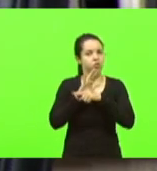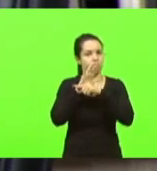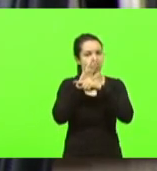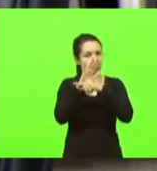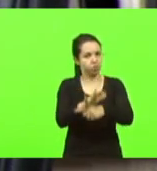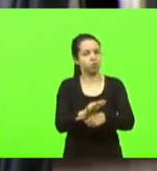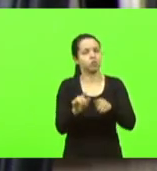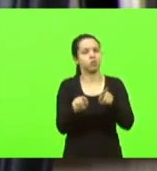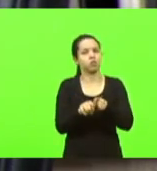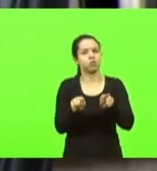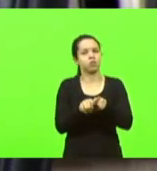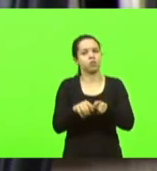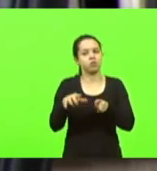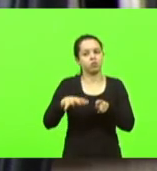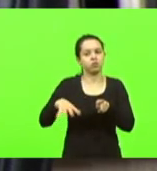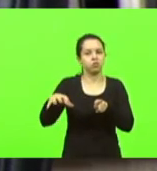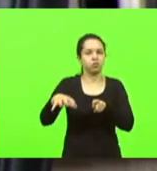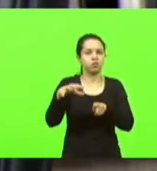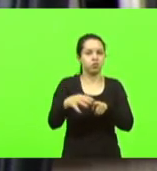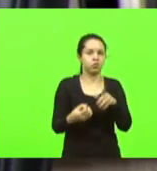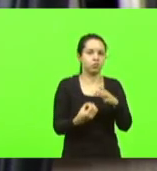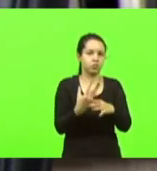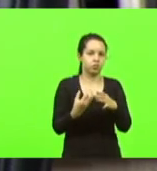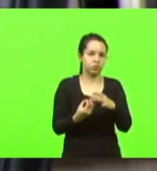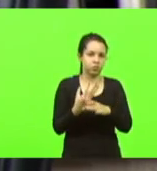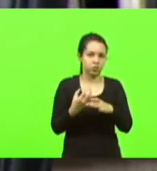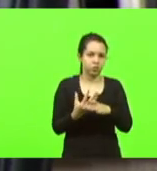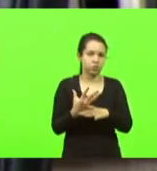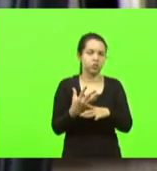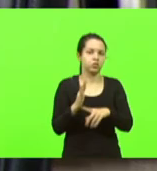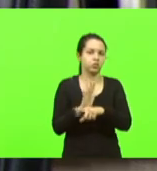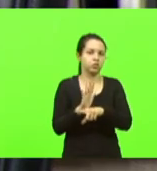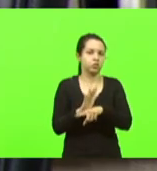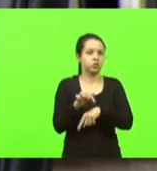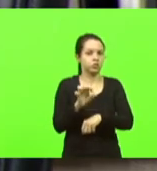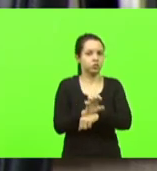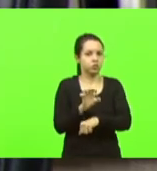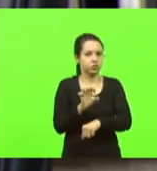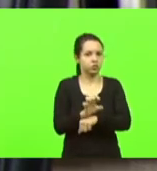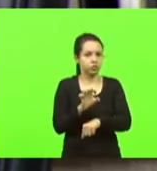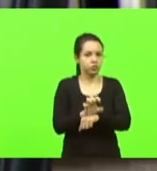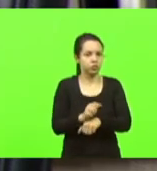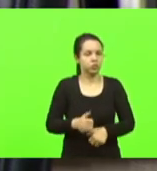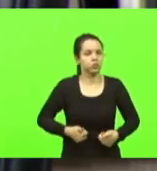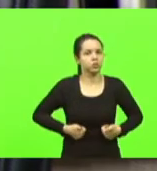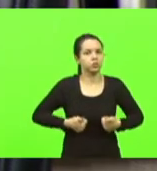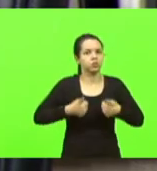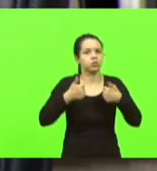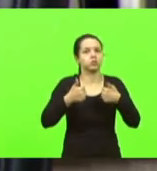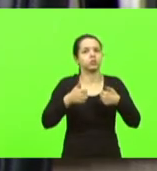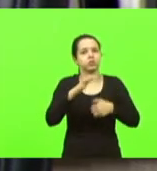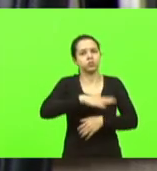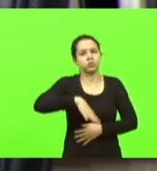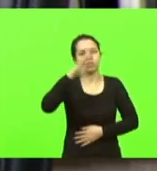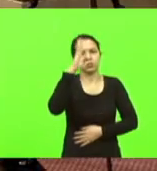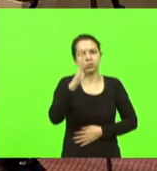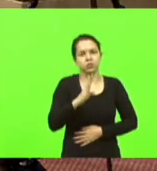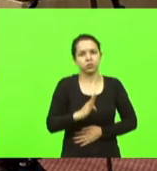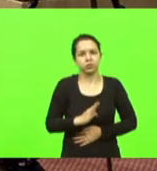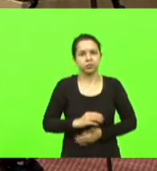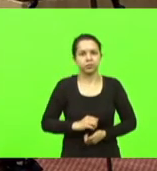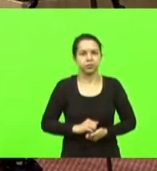muito o setor produtivo e fazer desse estado esse estado que tanto nos orgulha o Brasil